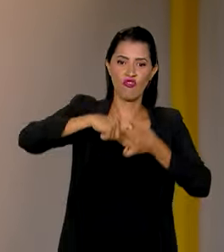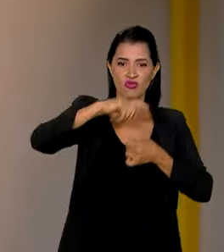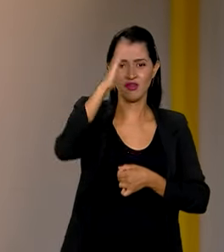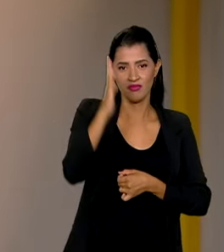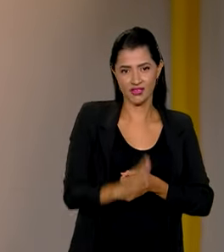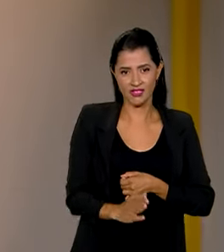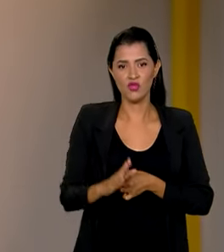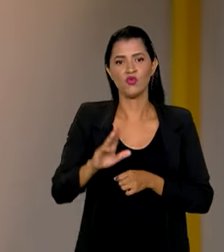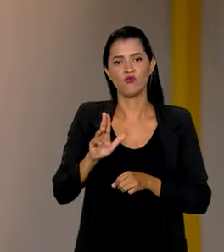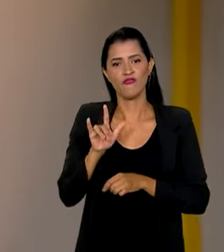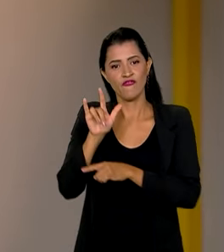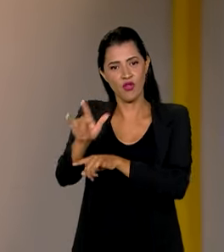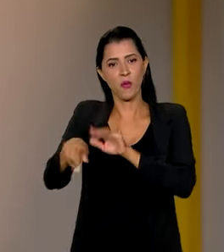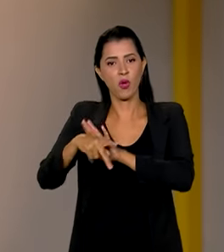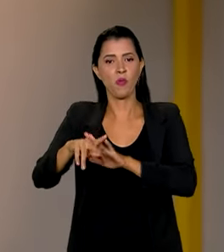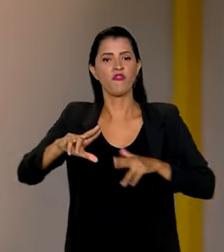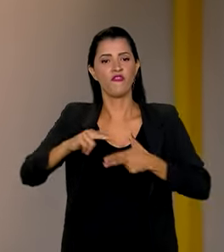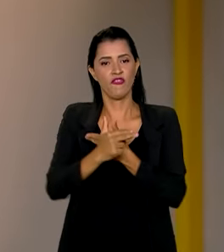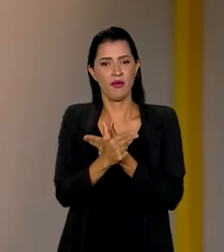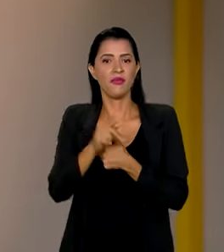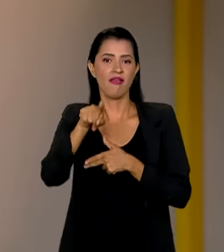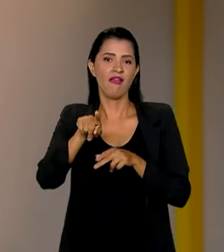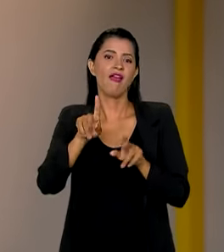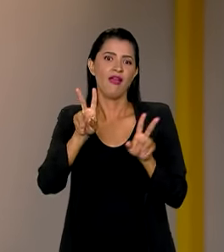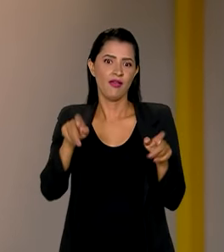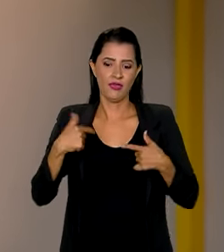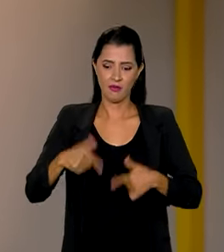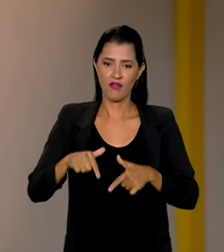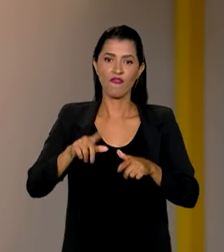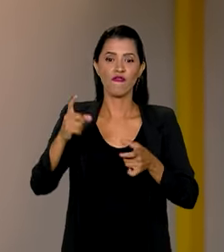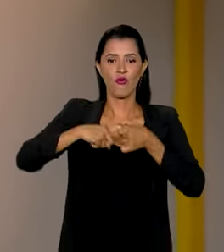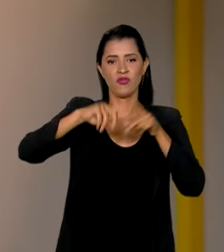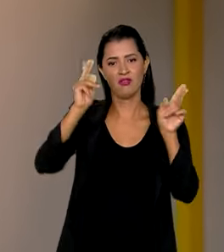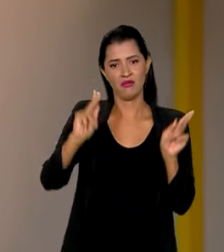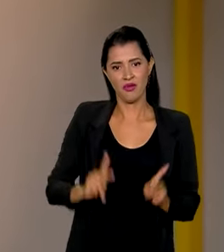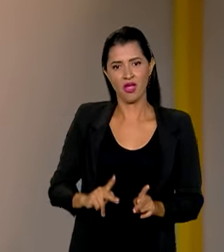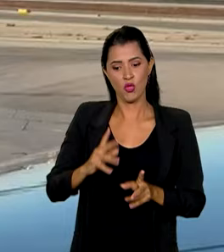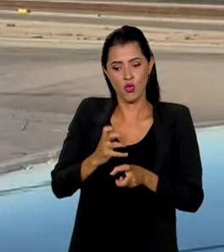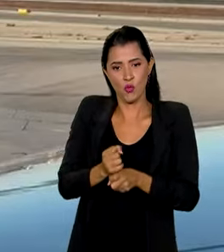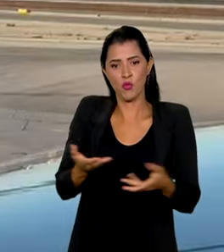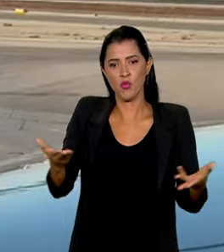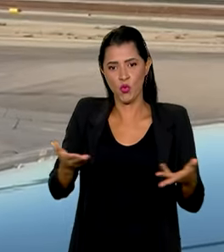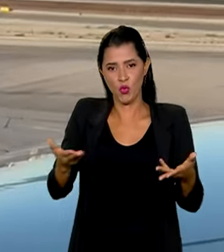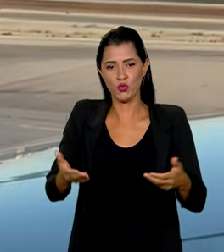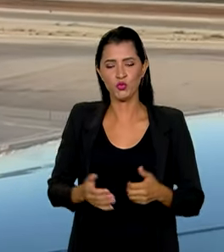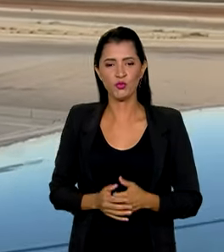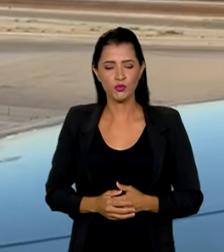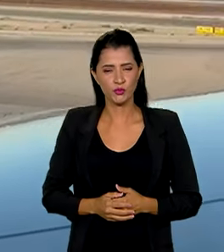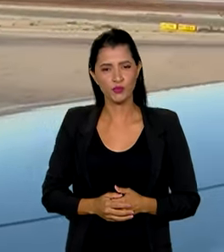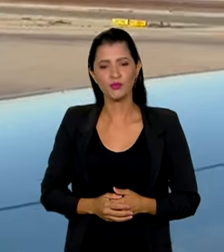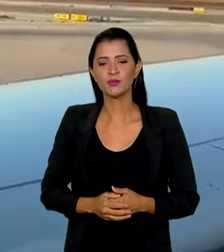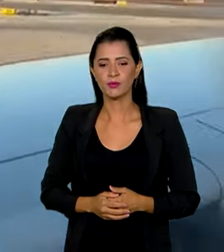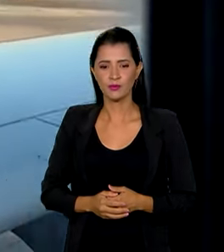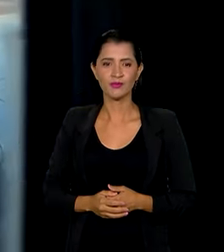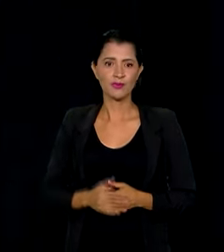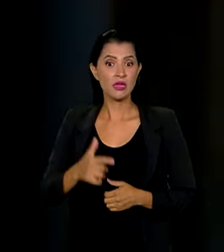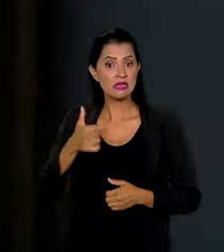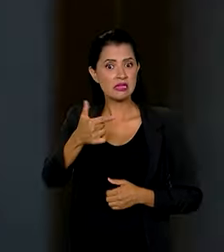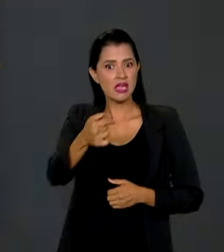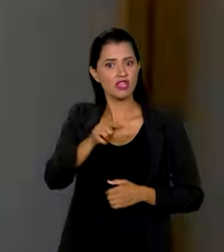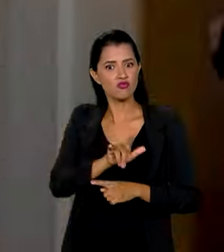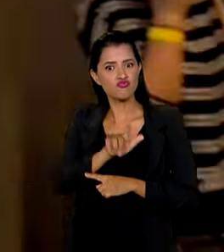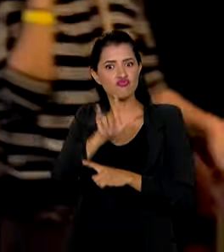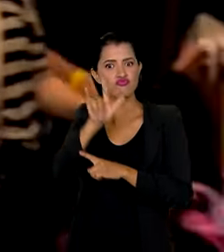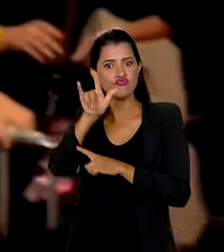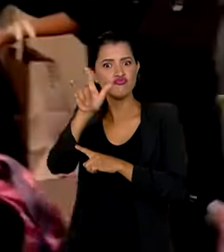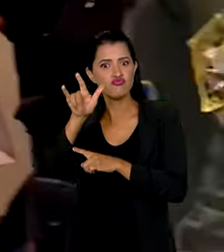FAB é a operação voltando em paz que teve os números atualizados hoje o sétimo voo com